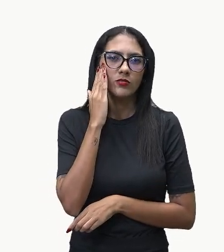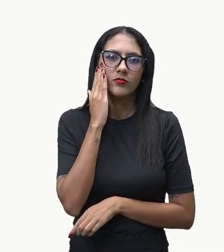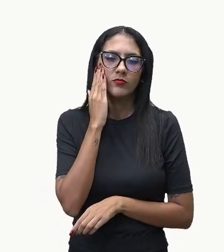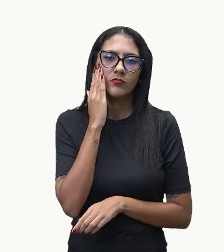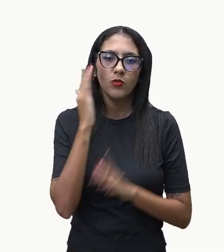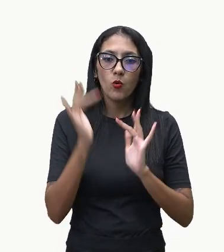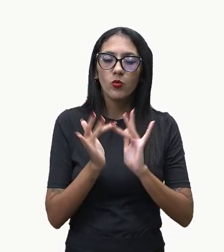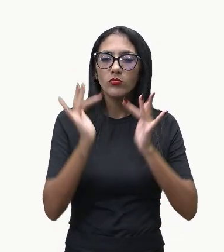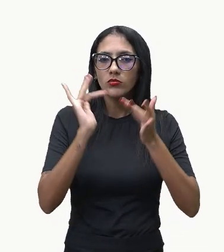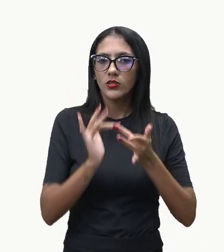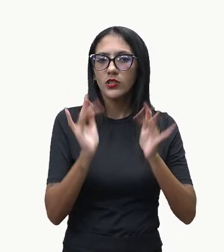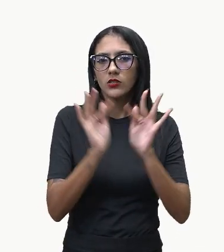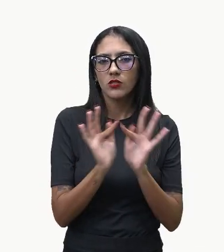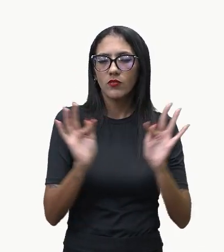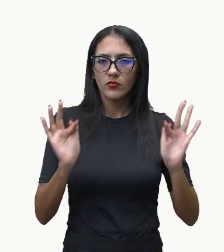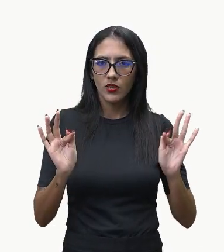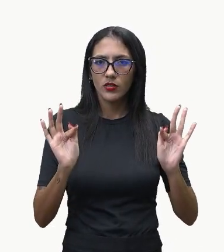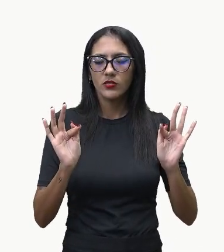que